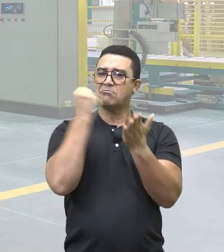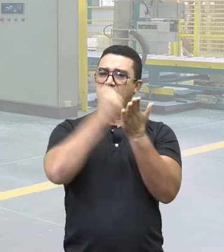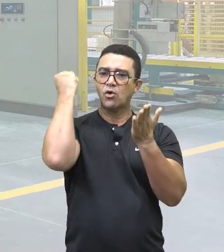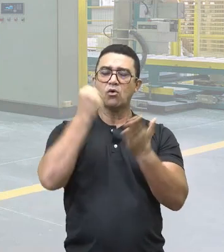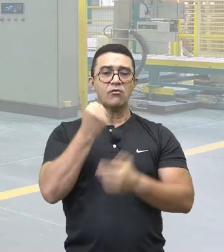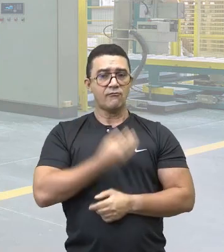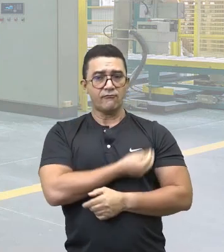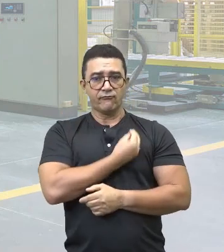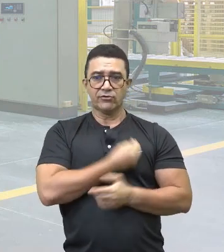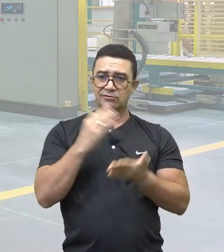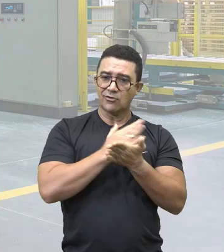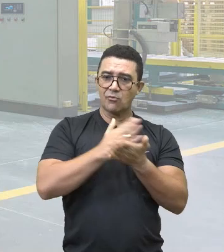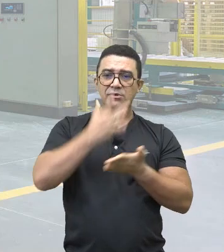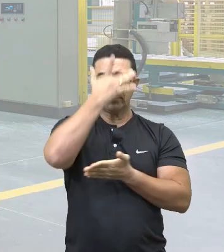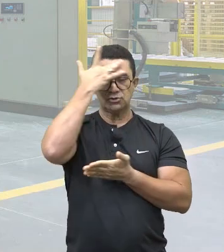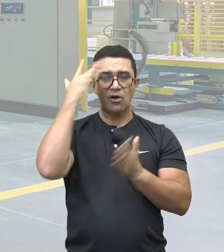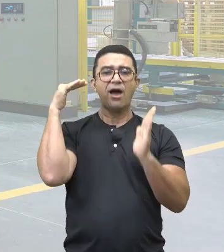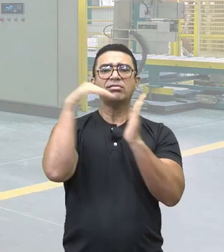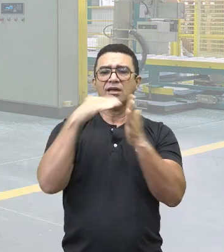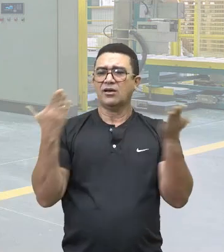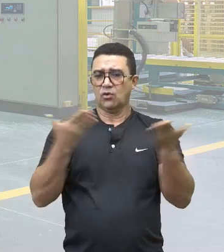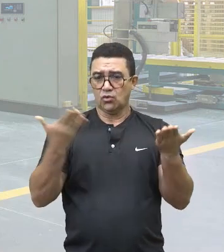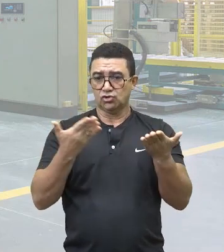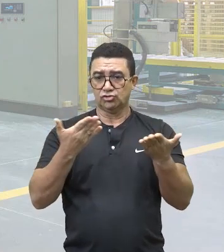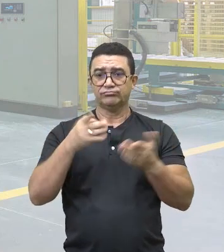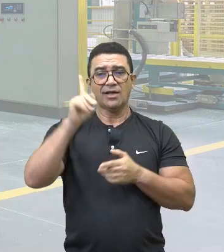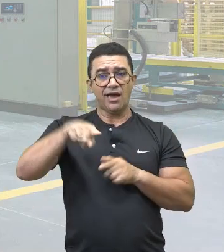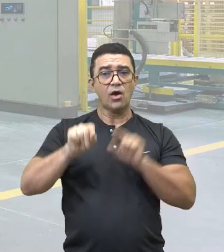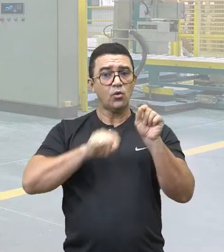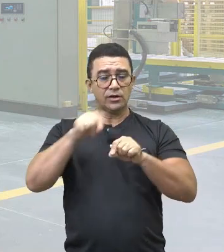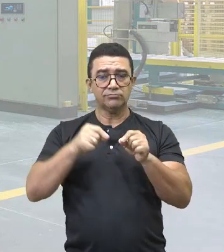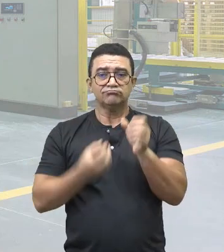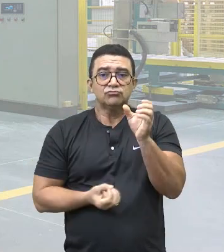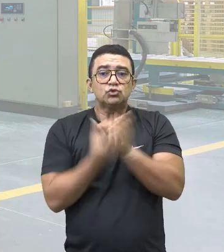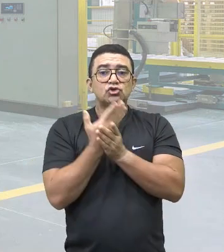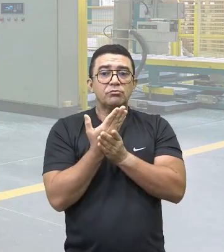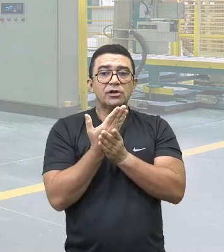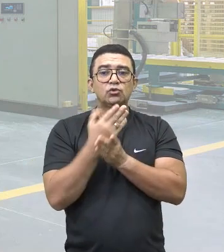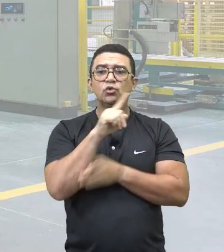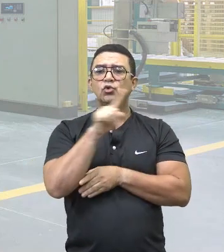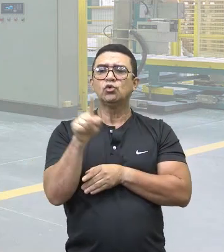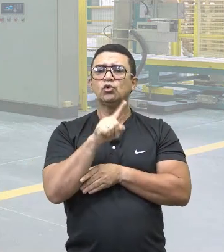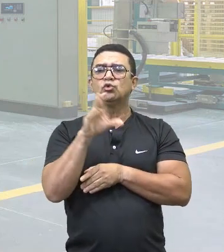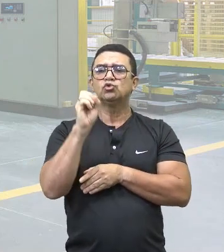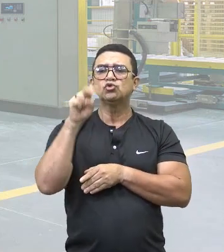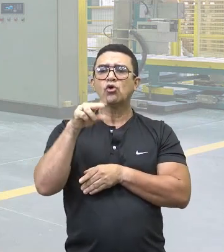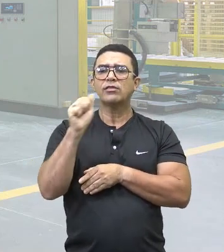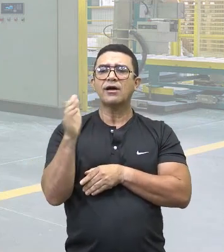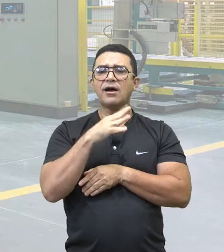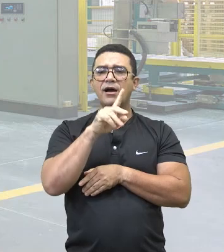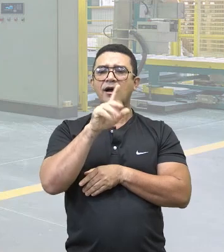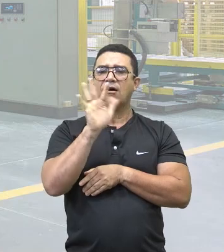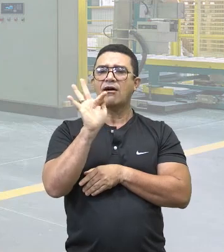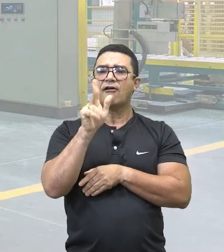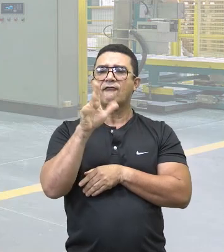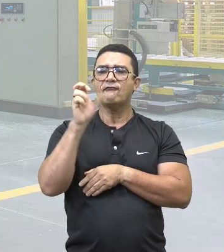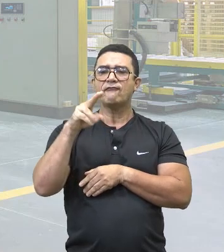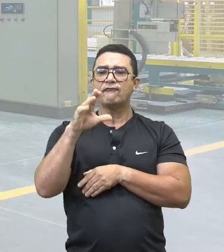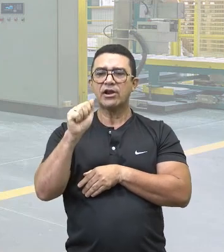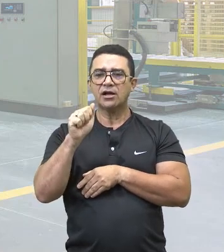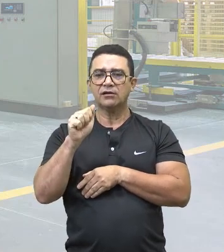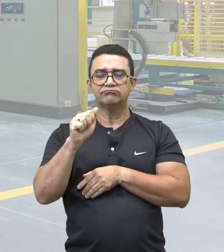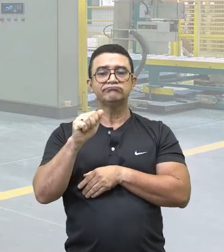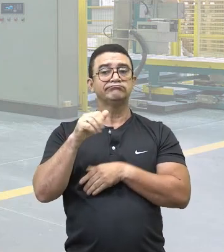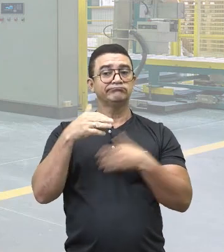pessoas e ainda impacta até hoje, que é a criação, né, da Zona Franca de Manaus. A gente tem ali um exemplo de fábrica aqui, né? Ela foi